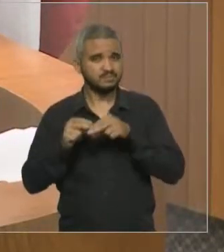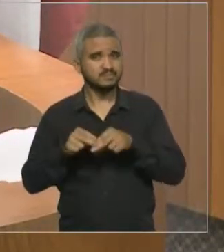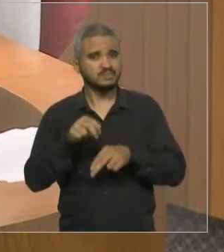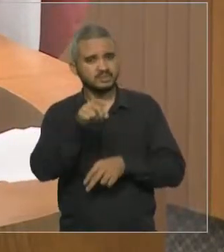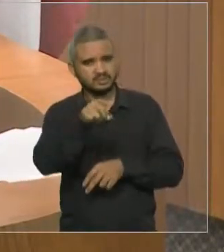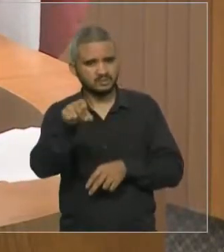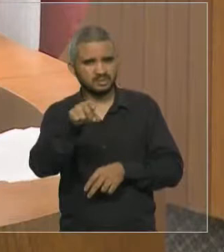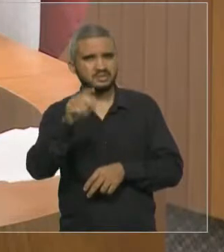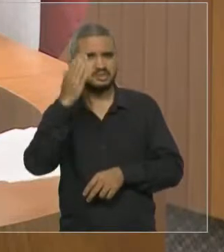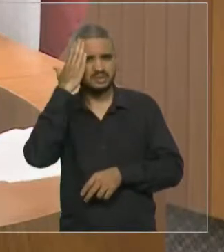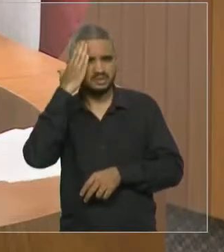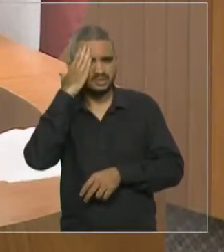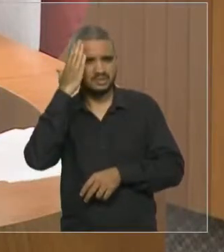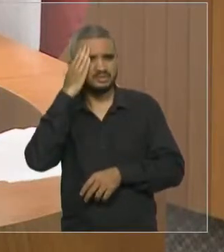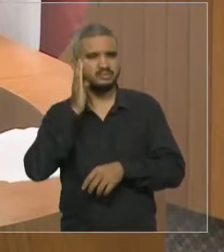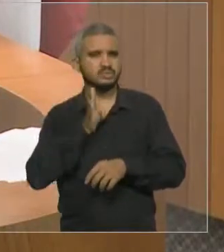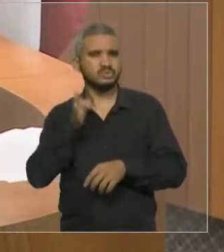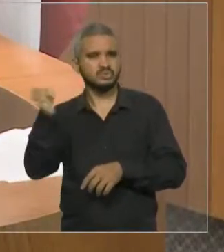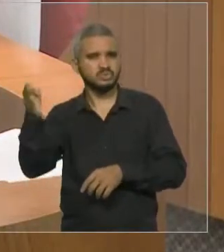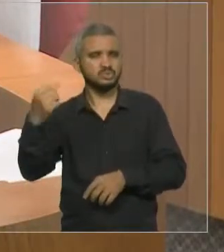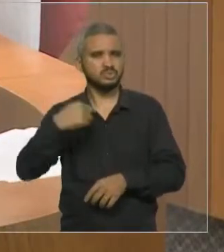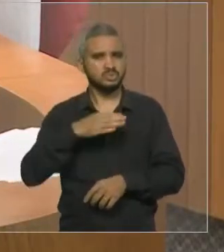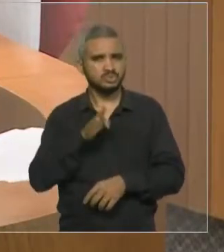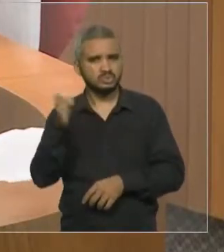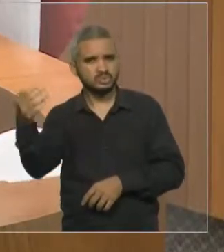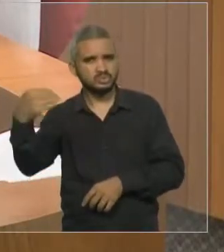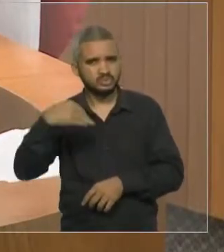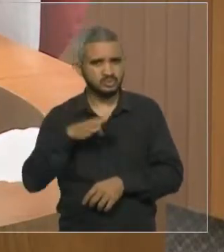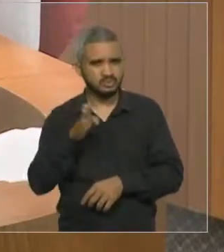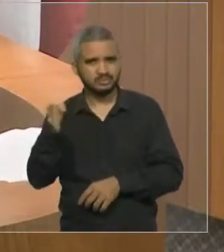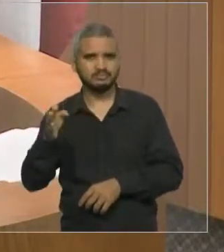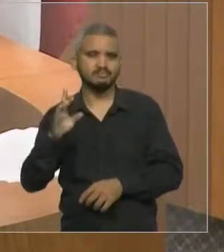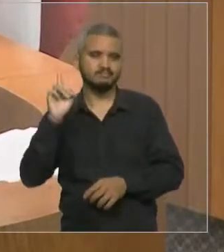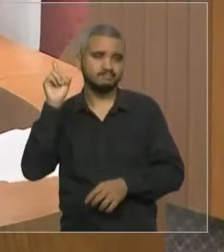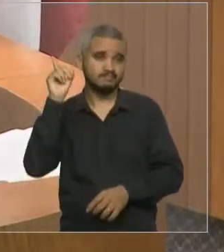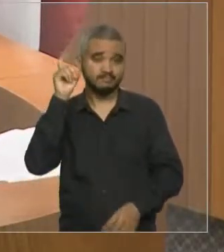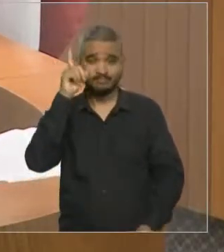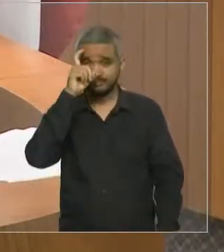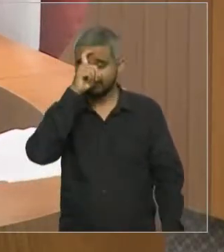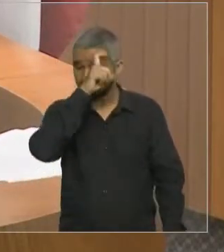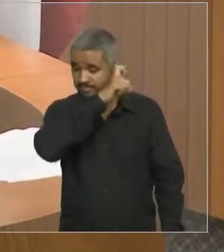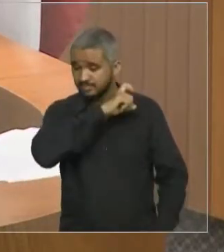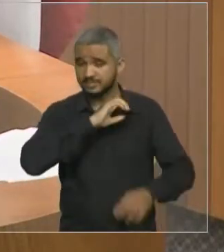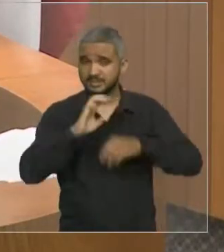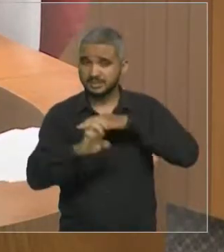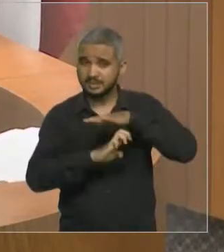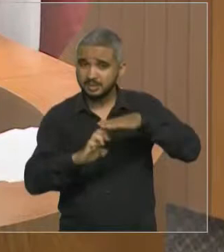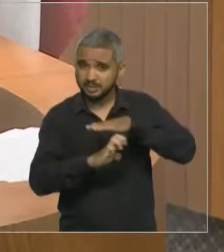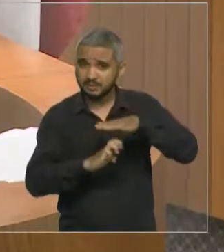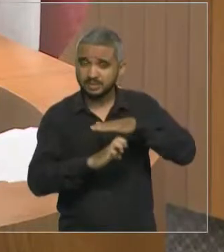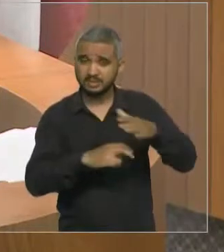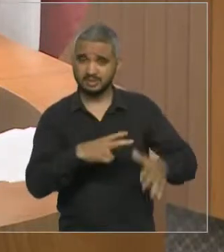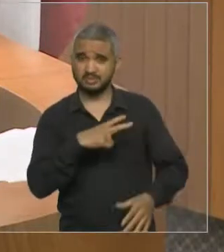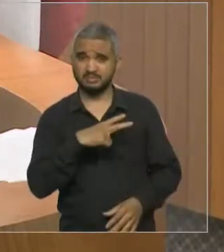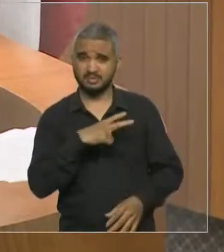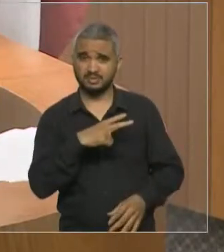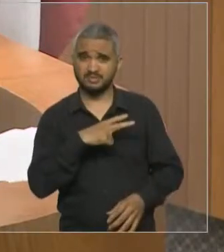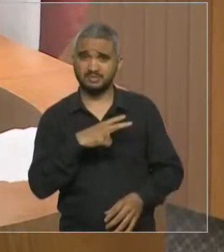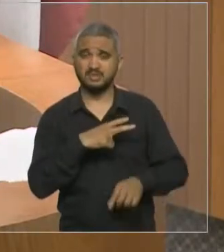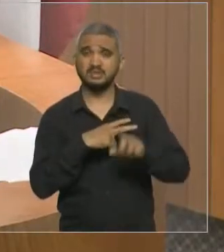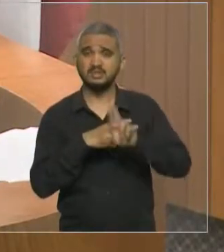fruto de uma política ruim de gestão dessas empresas privadas que tem a concessão do transporte aquaviário